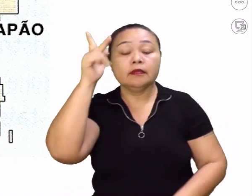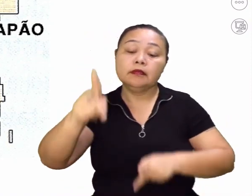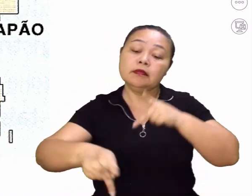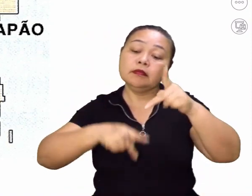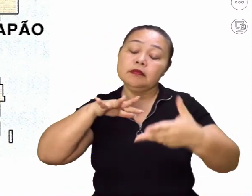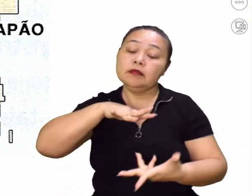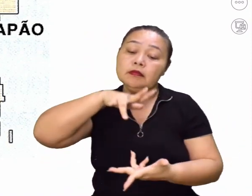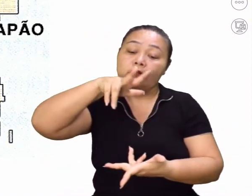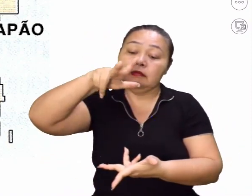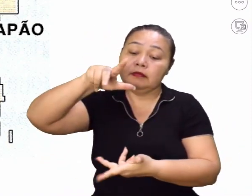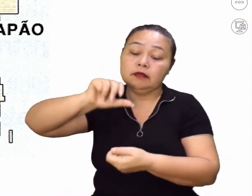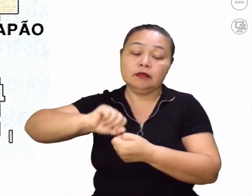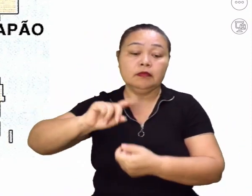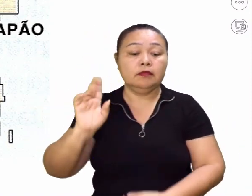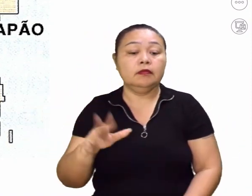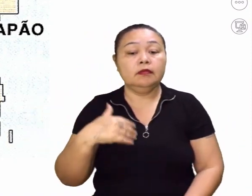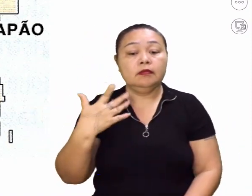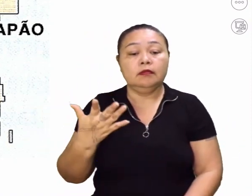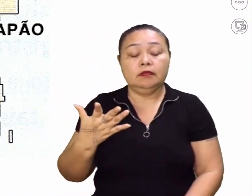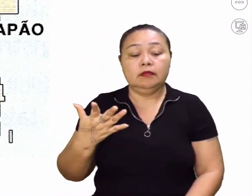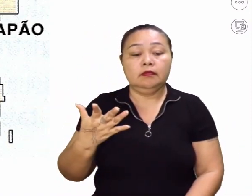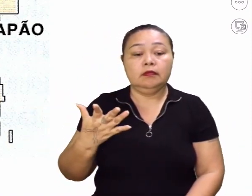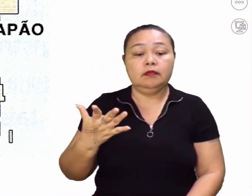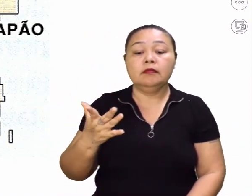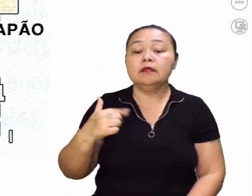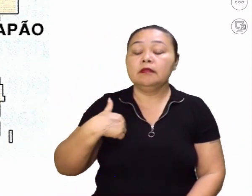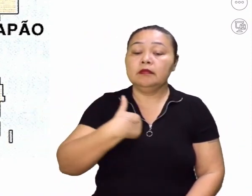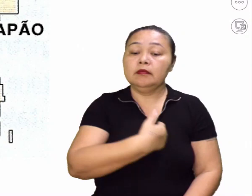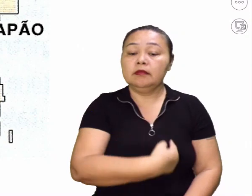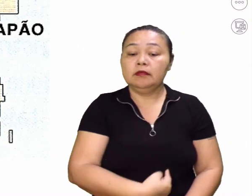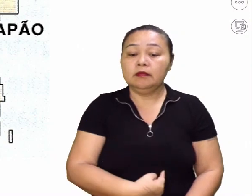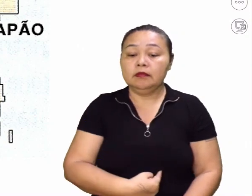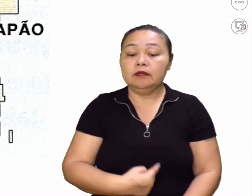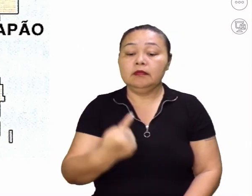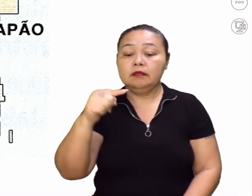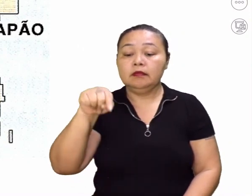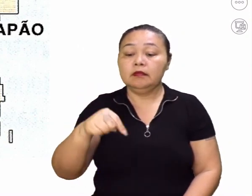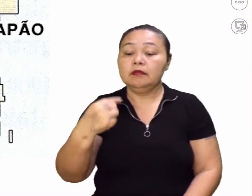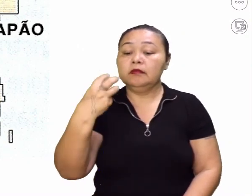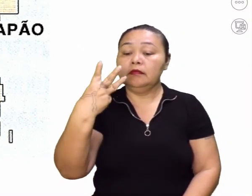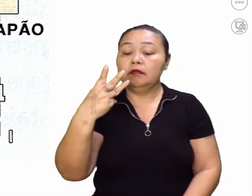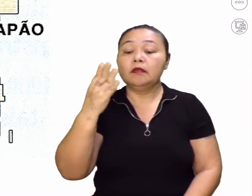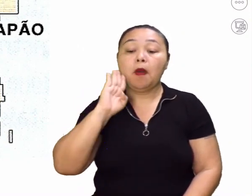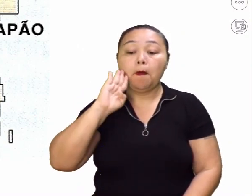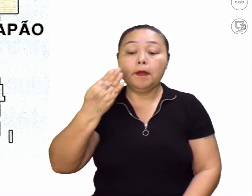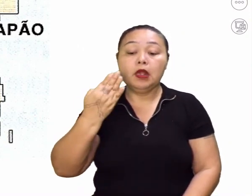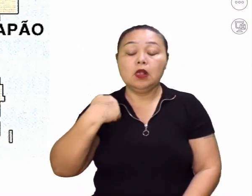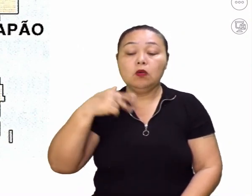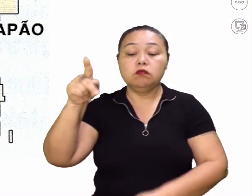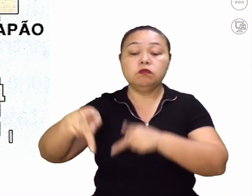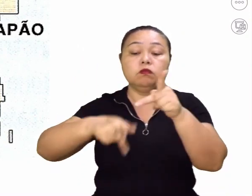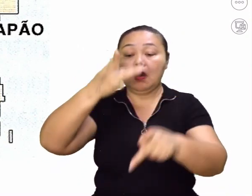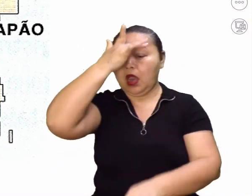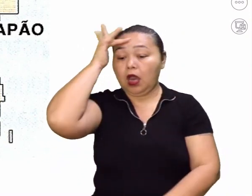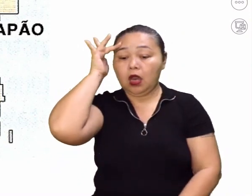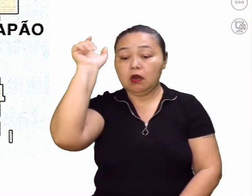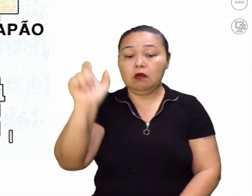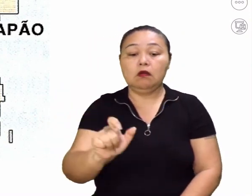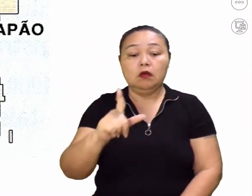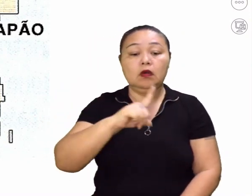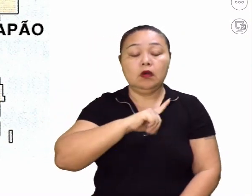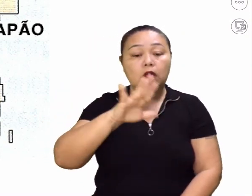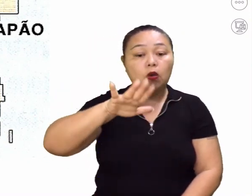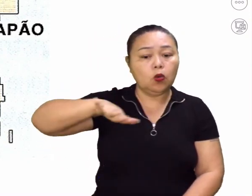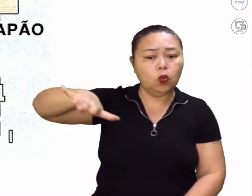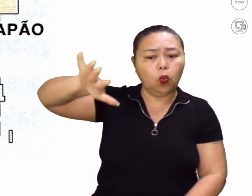mundial. Muito bem. É isso, Rogério? Exato. Então, ó, a China, 1,3 bilhão de habitantes. Olha o tamanho que ficou. Toda essa parte aqui é